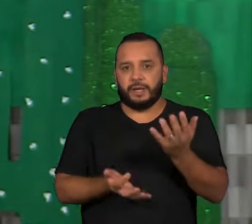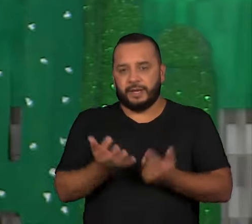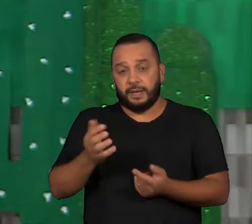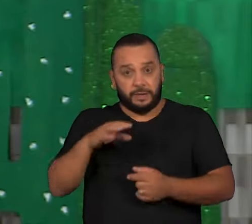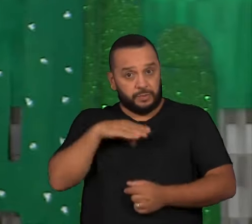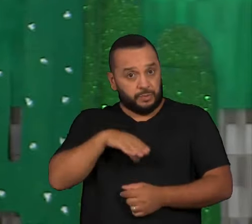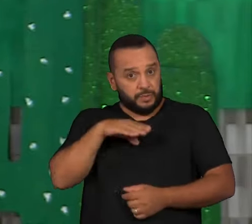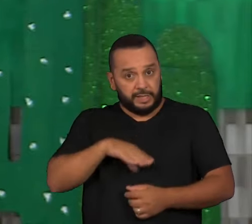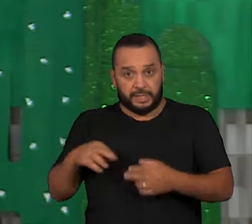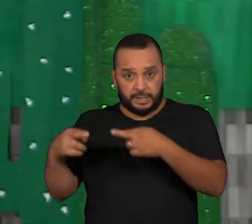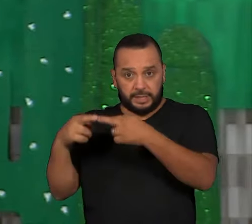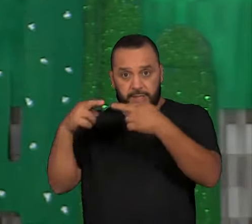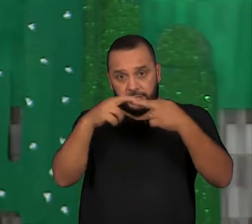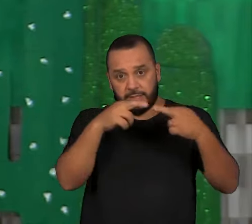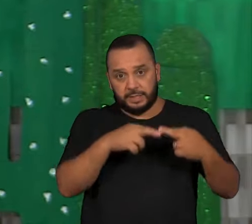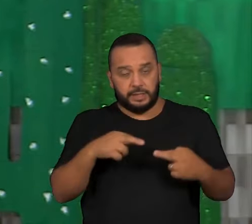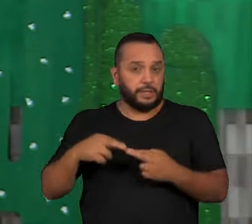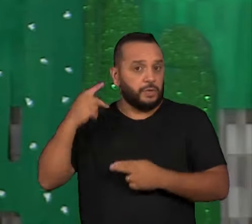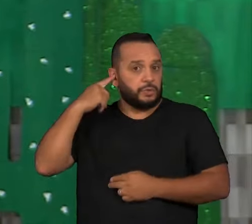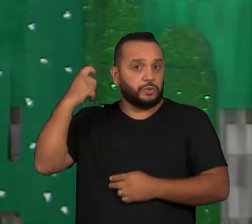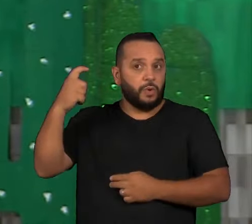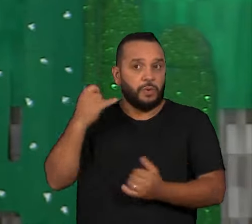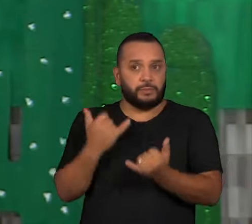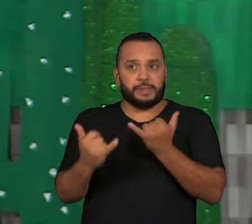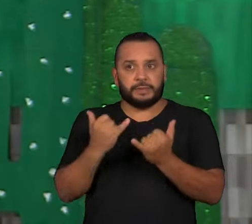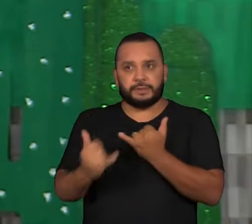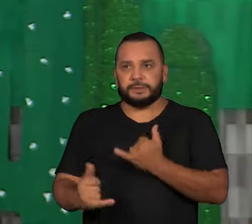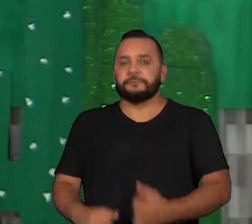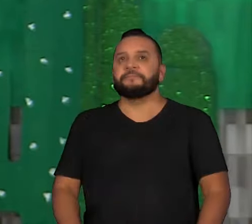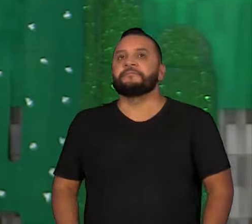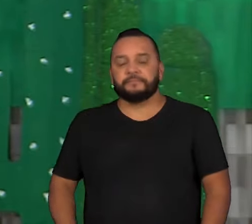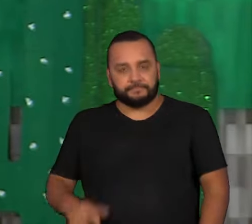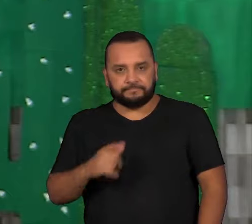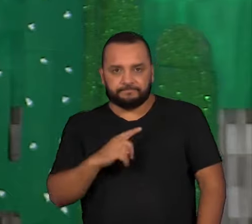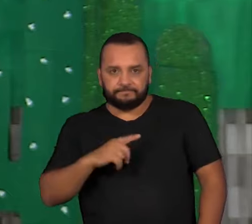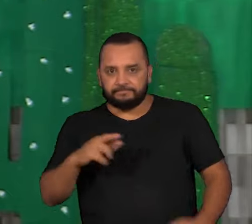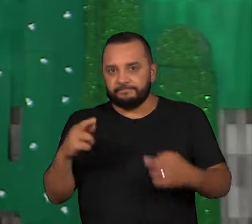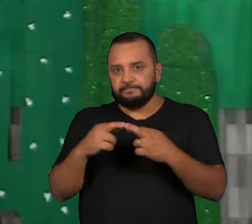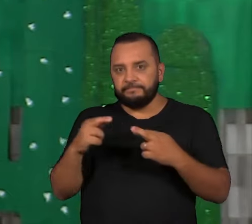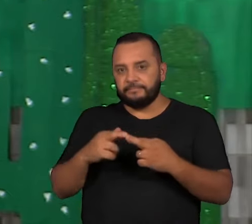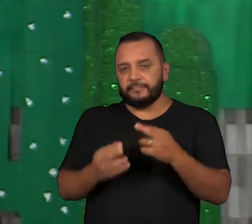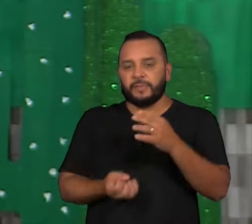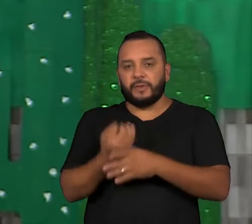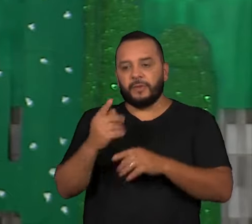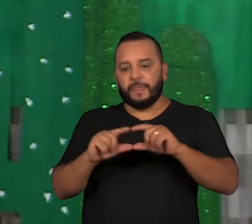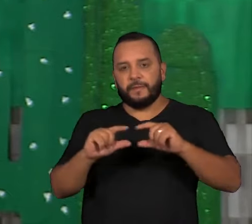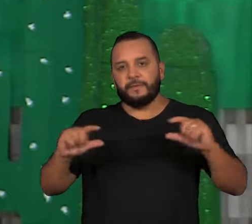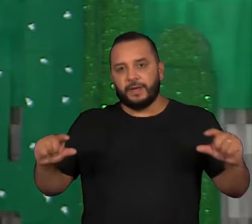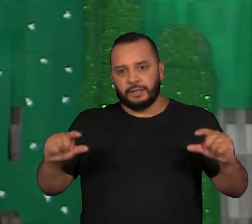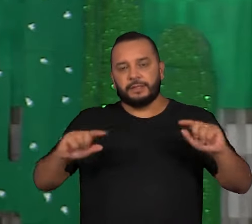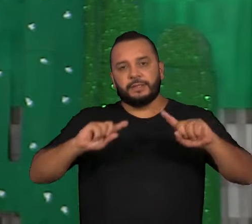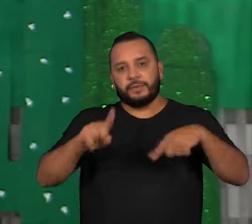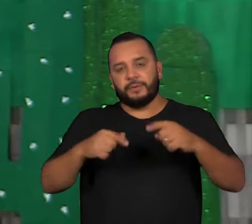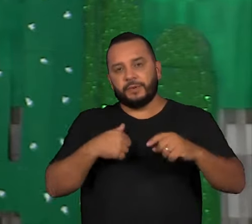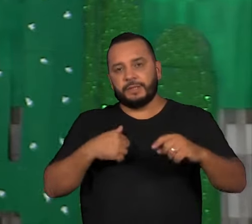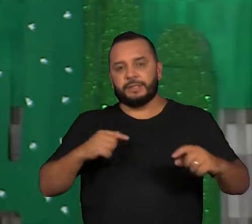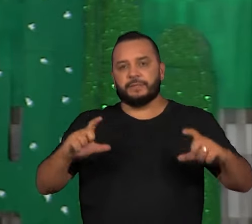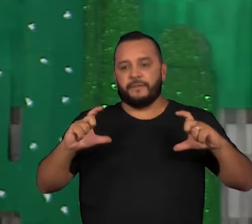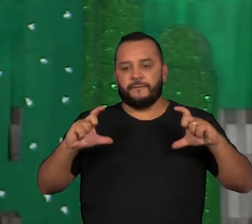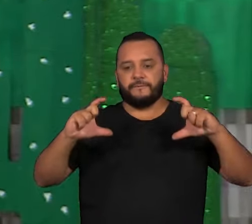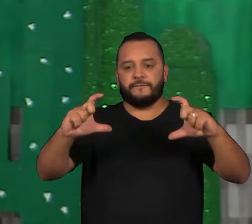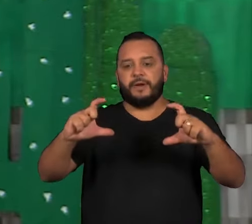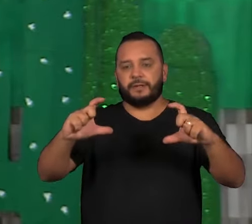conseguiram chegar a frases. E depois conseguir chegar a um verso. E depois conseguir